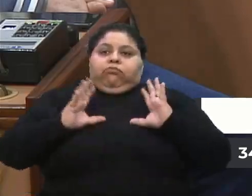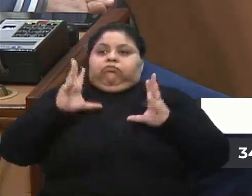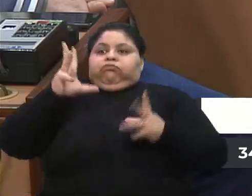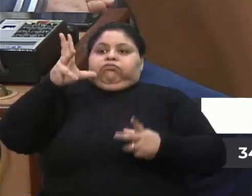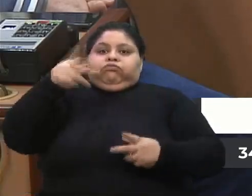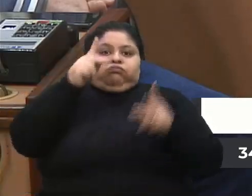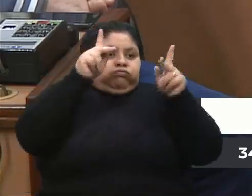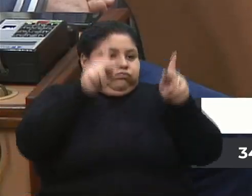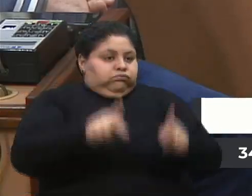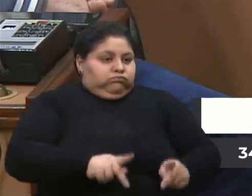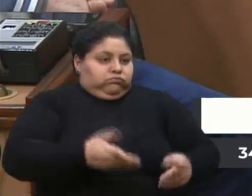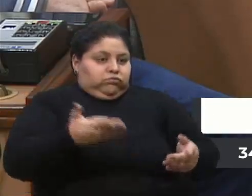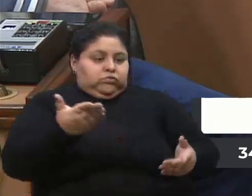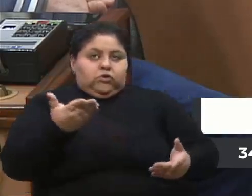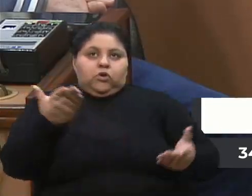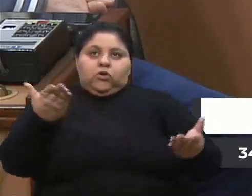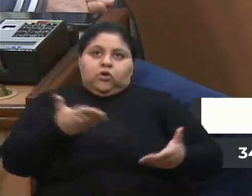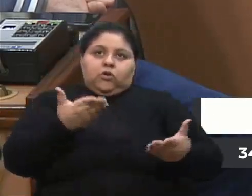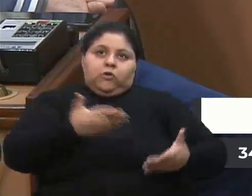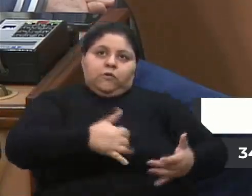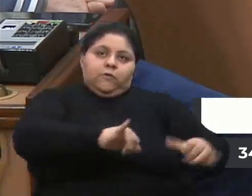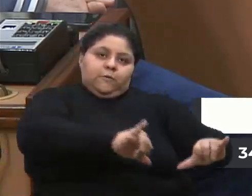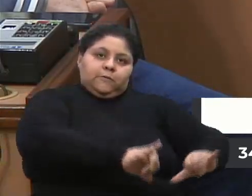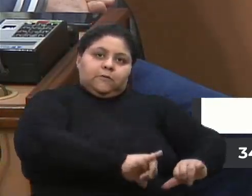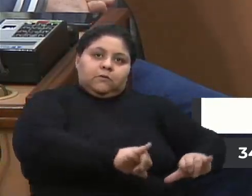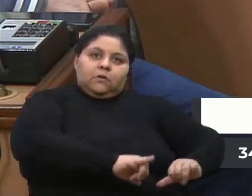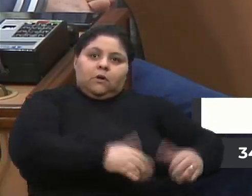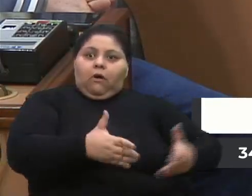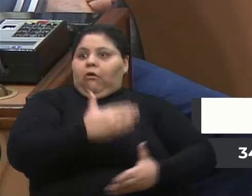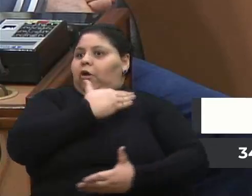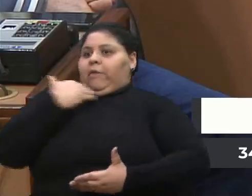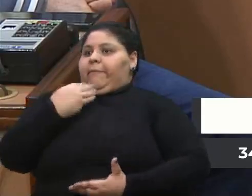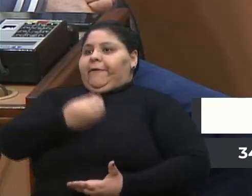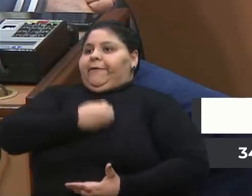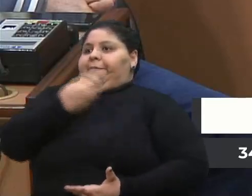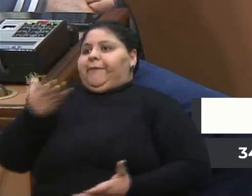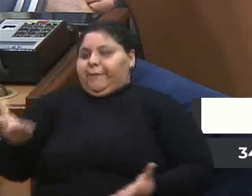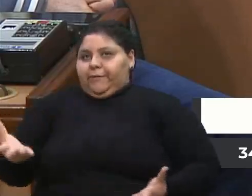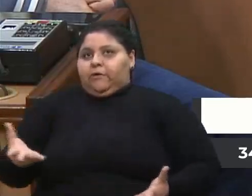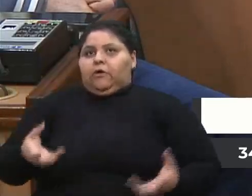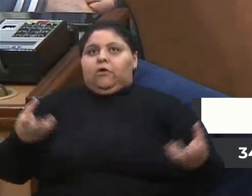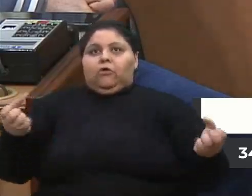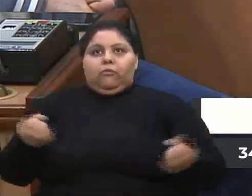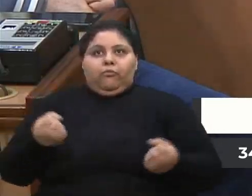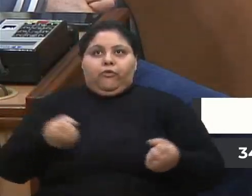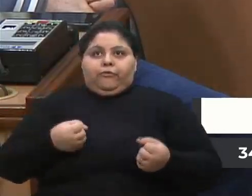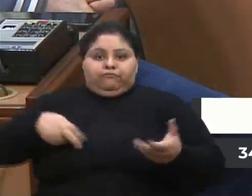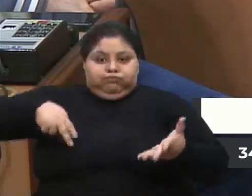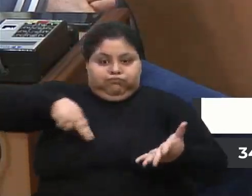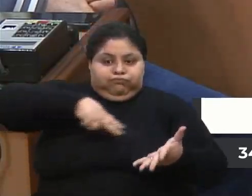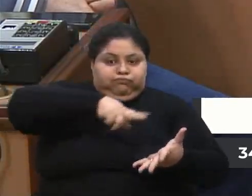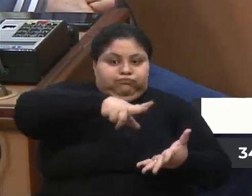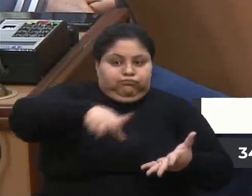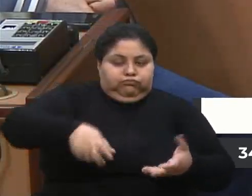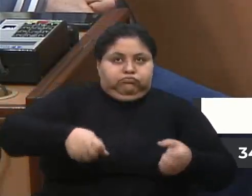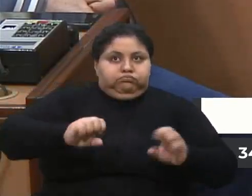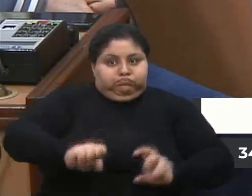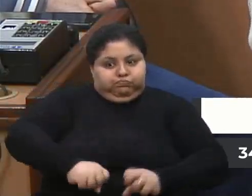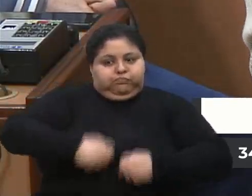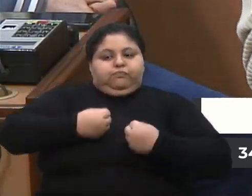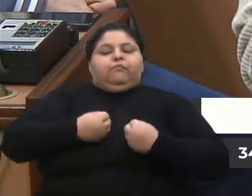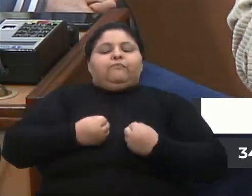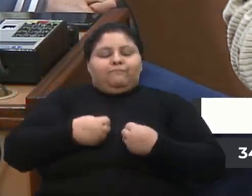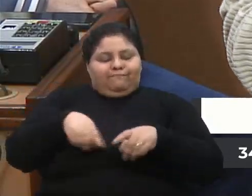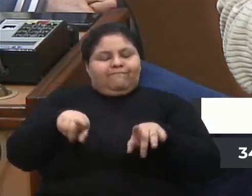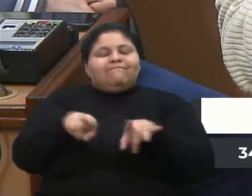passando fome, vamos matar quem está vivo aí, porque daí ele pode sair correndo, pode se defender. Agora, quem